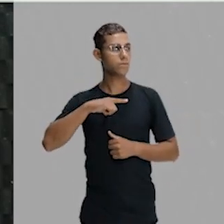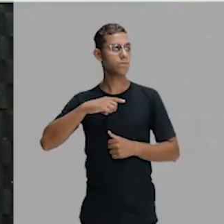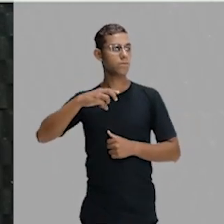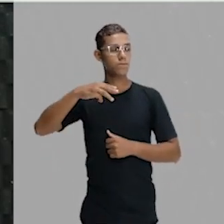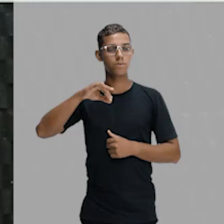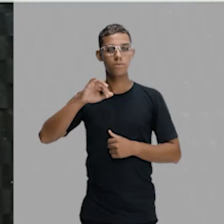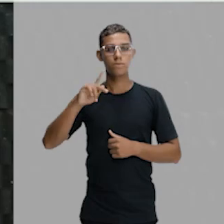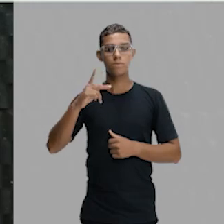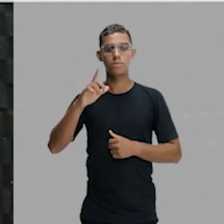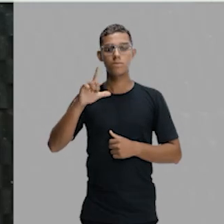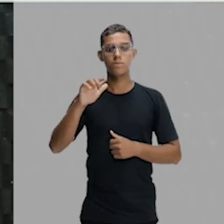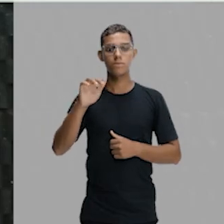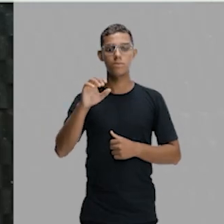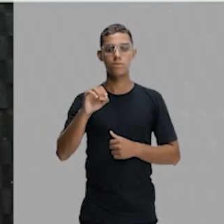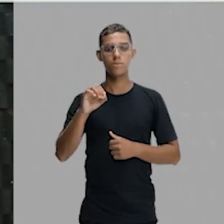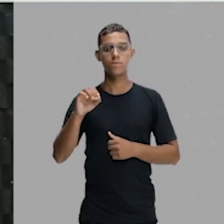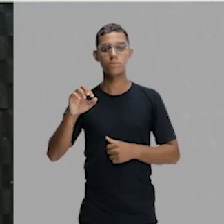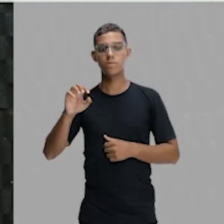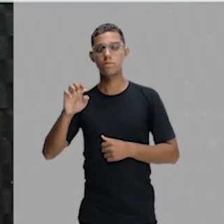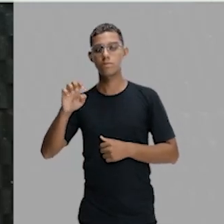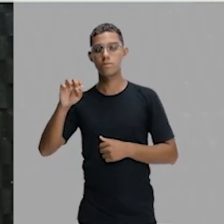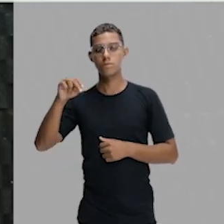enrugado.